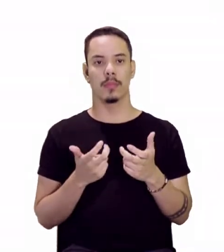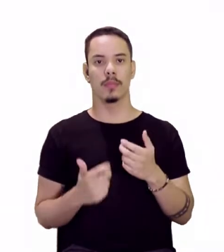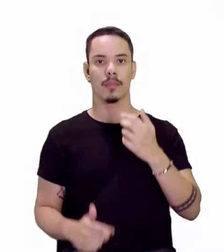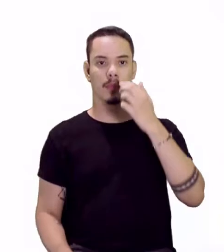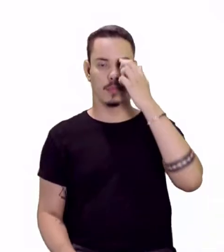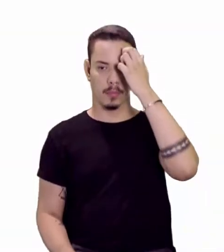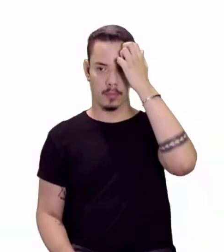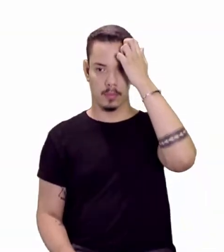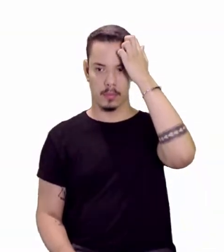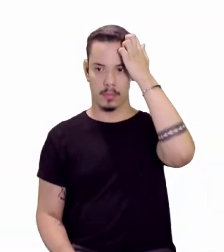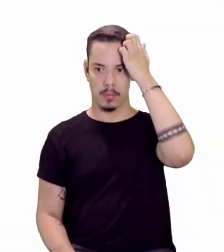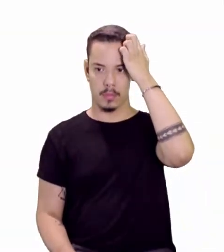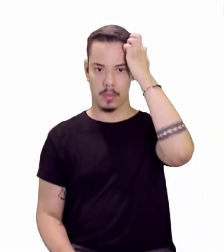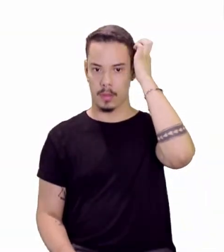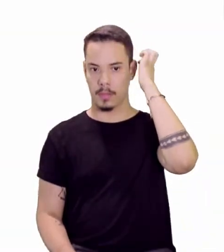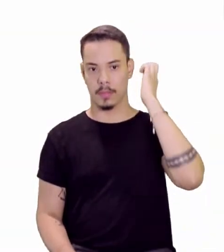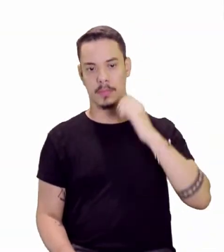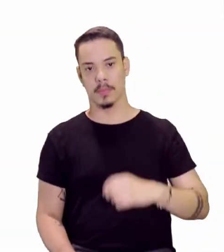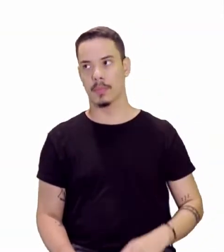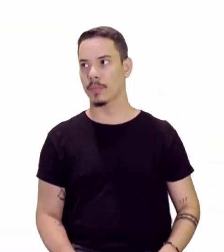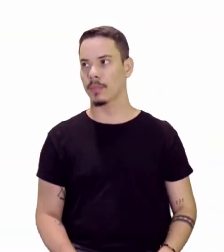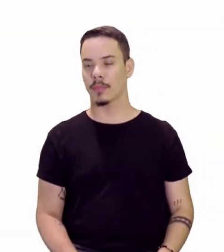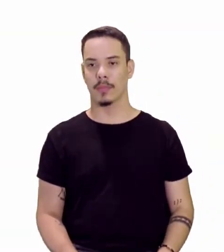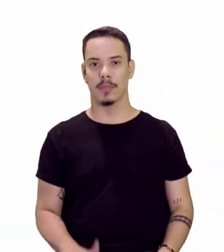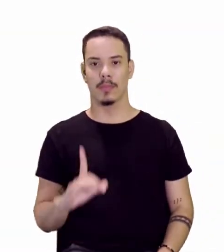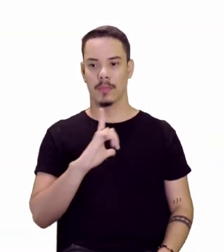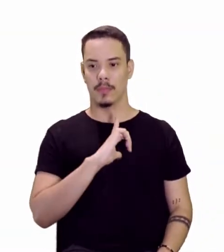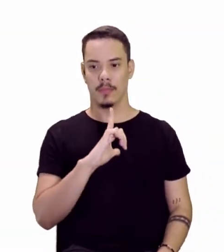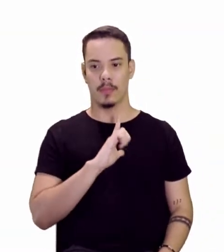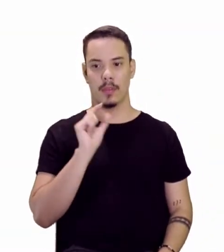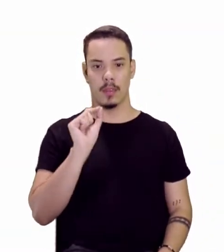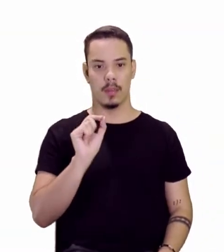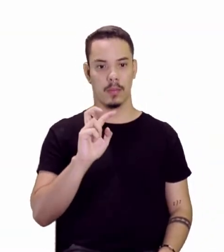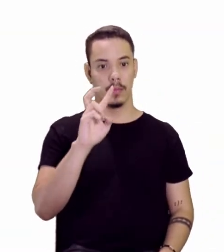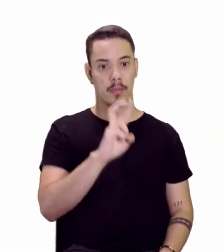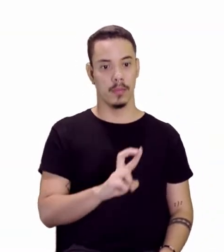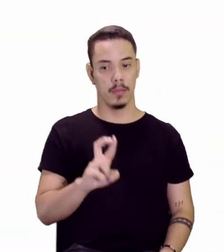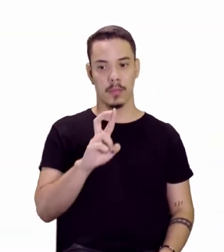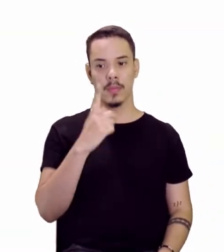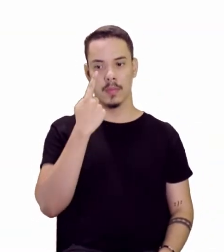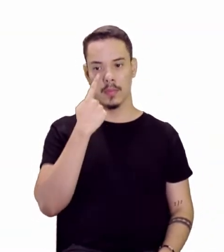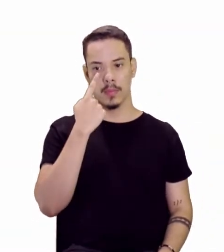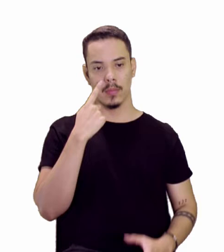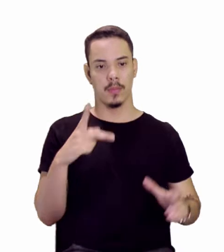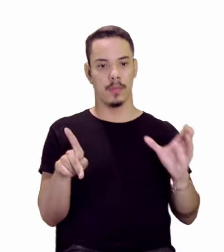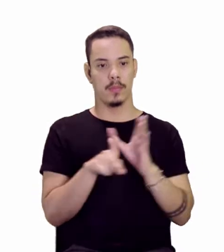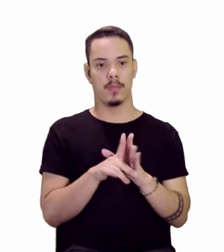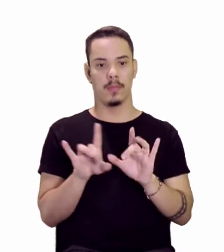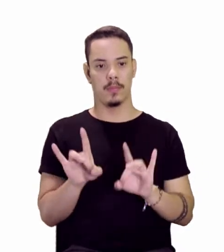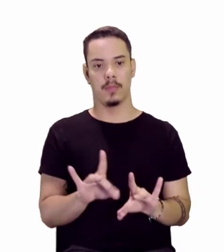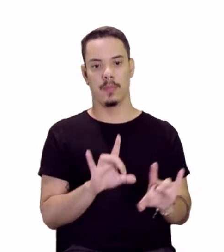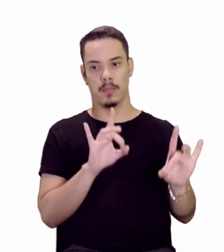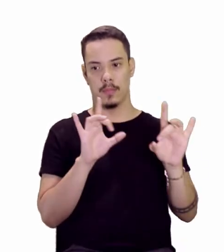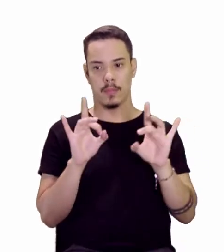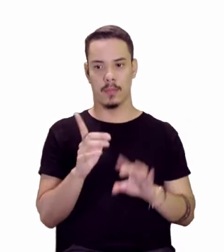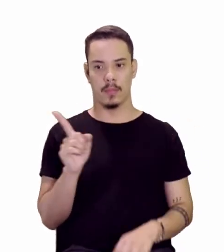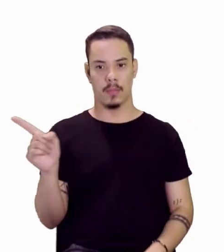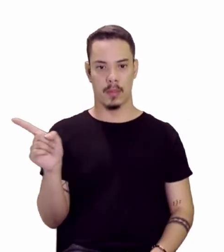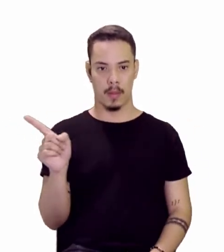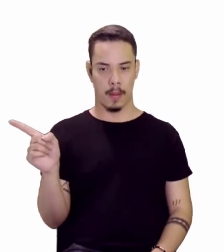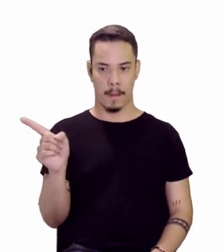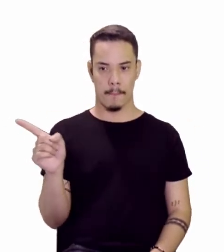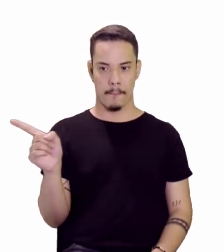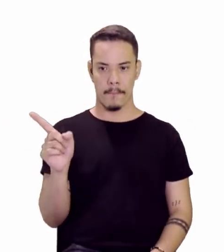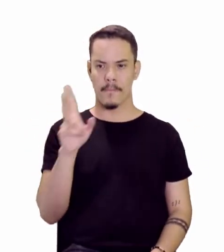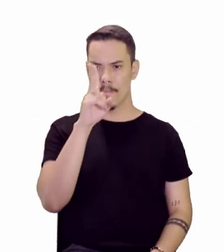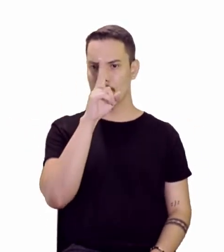Então, nós temos ali, olha só. Olha lá, só para a gente observar uma posição específica, né? Colocada ali, né? Olha lá, ó,